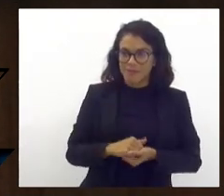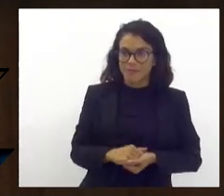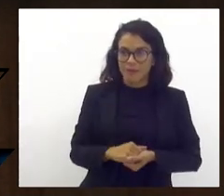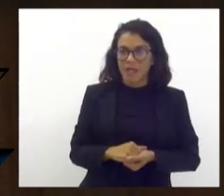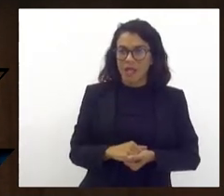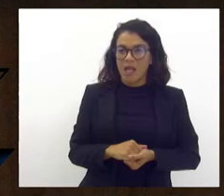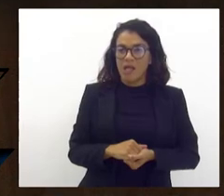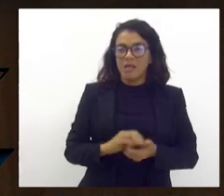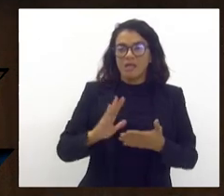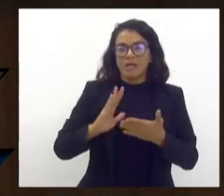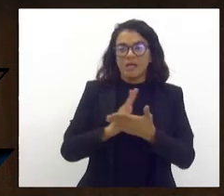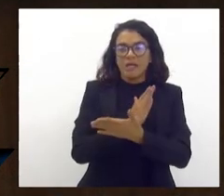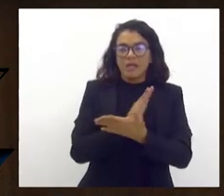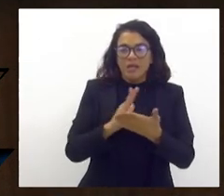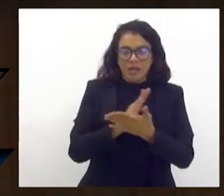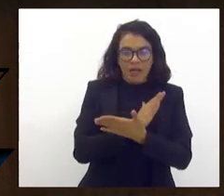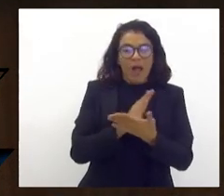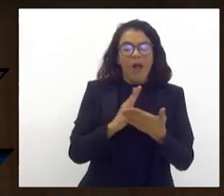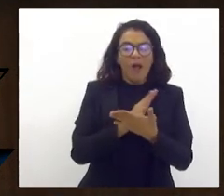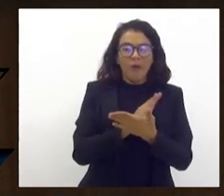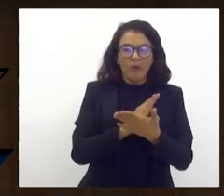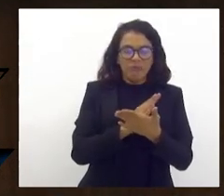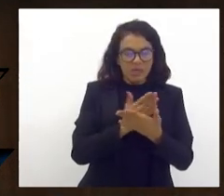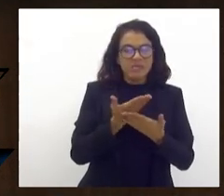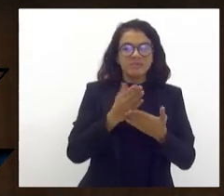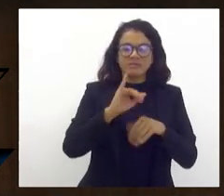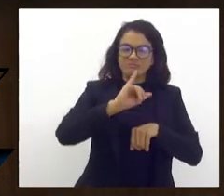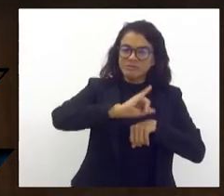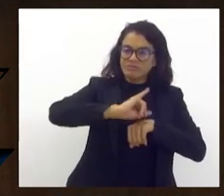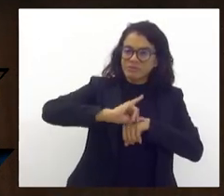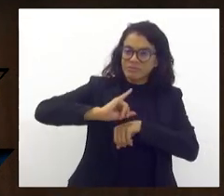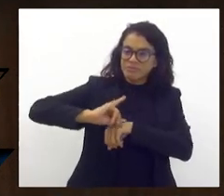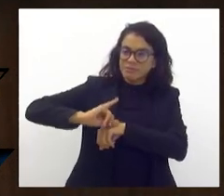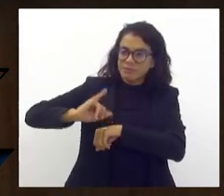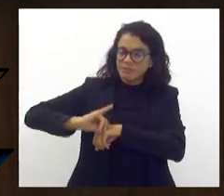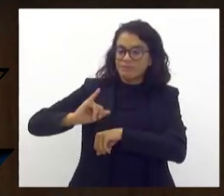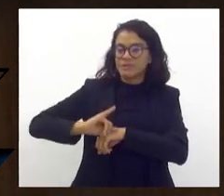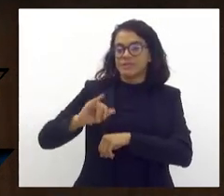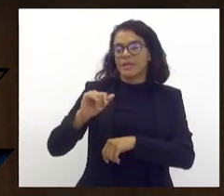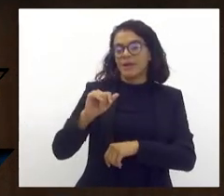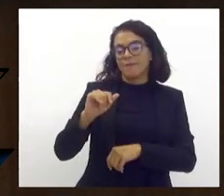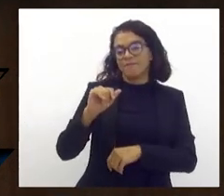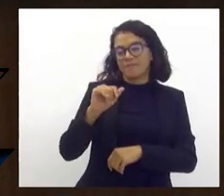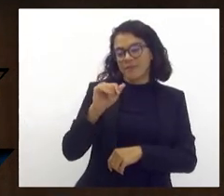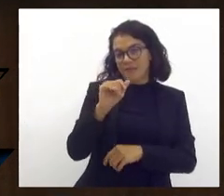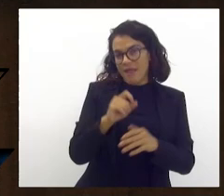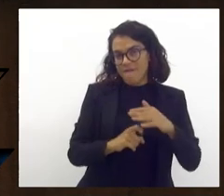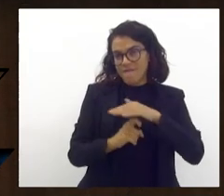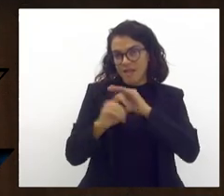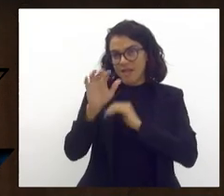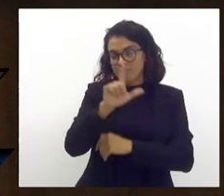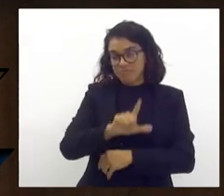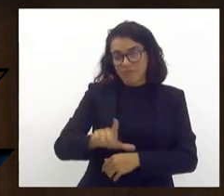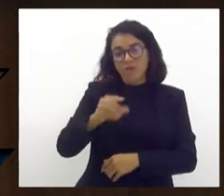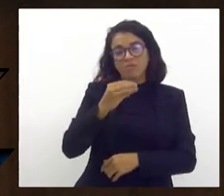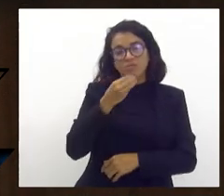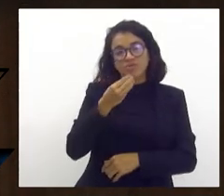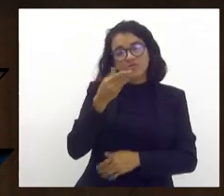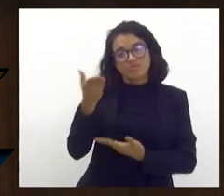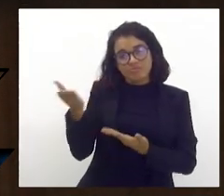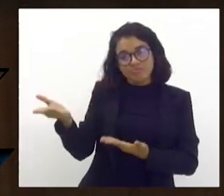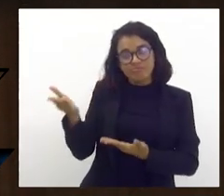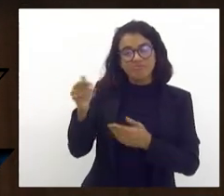que algumas das obras expostas na FLUP deveriam ser expostas, por exemplo,